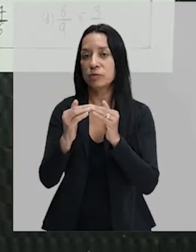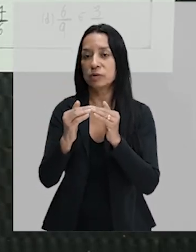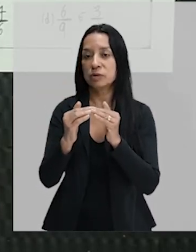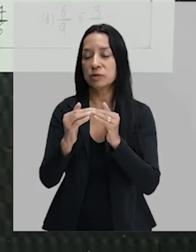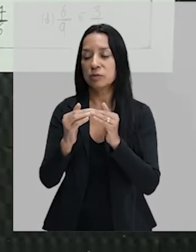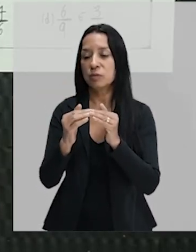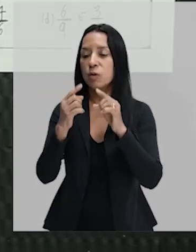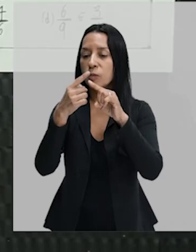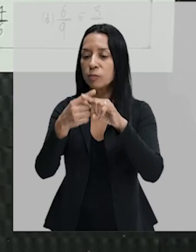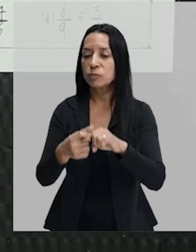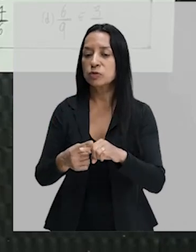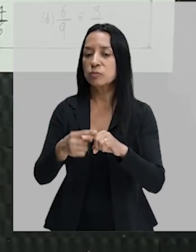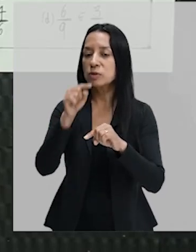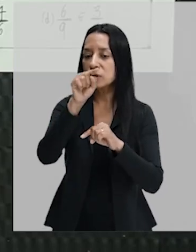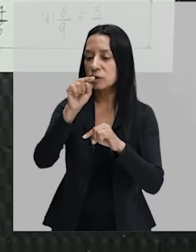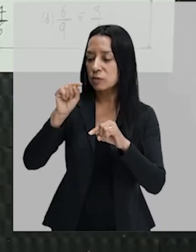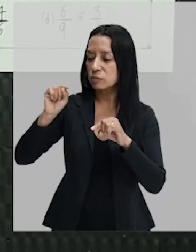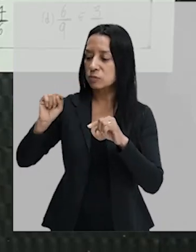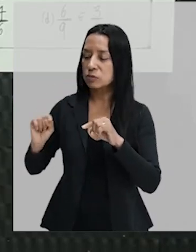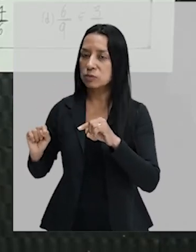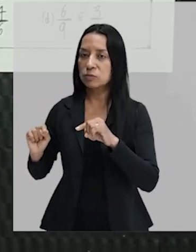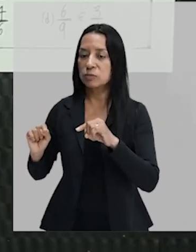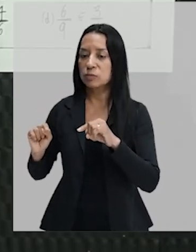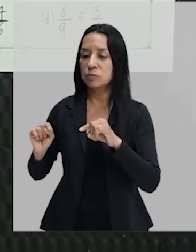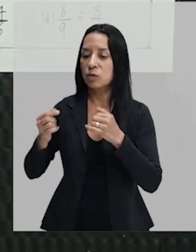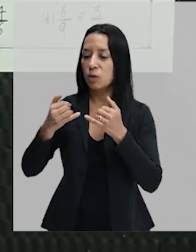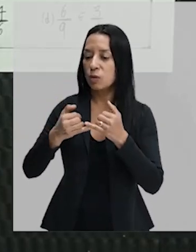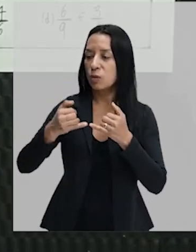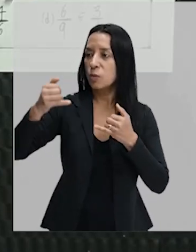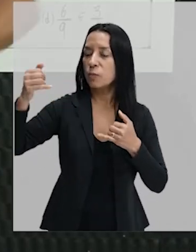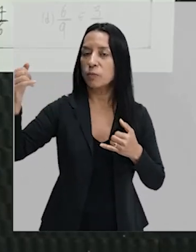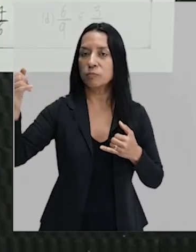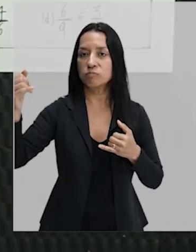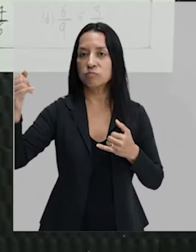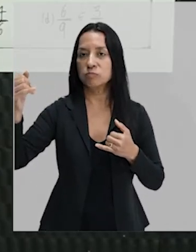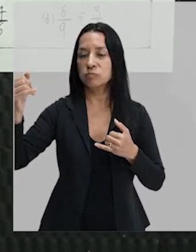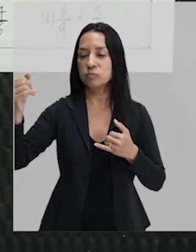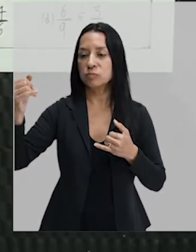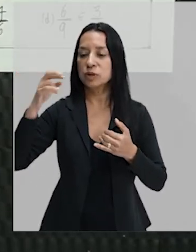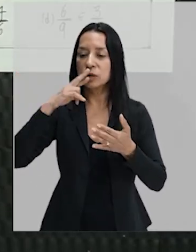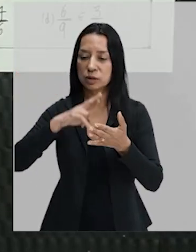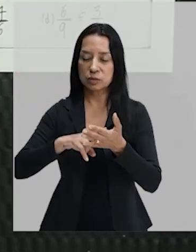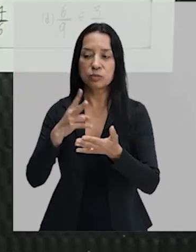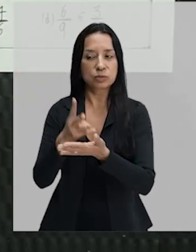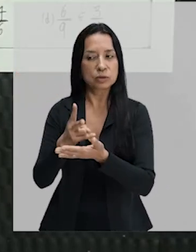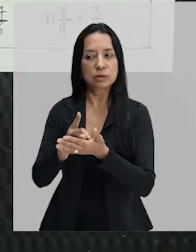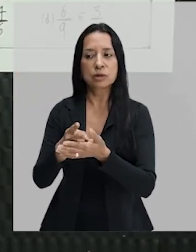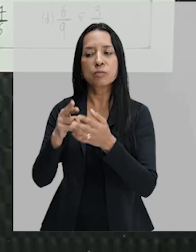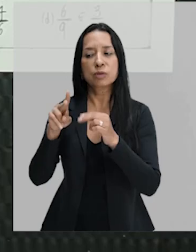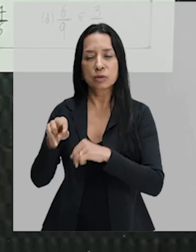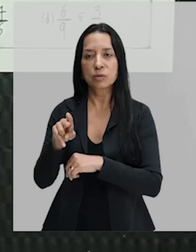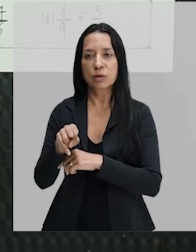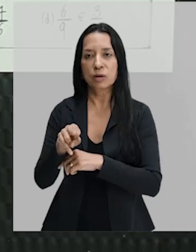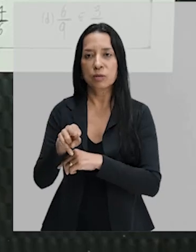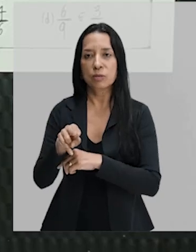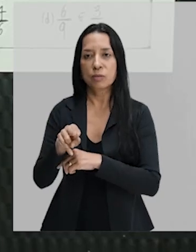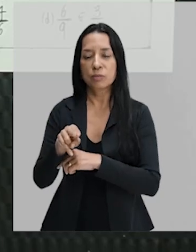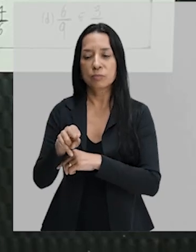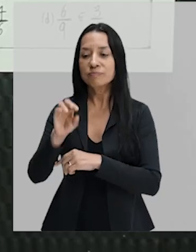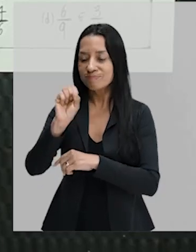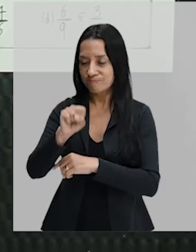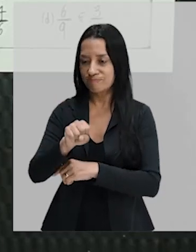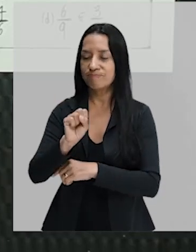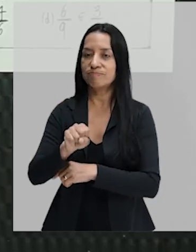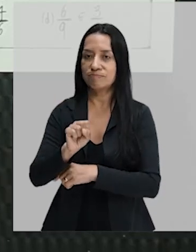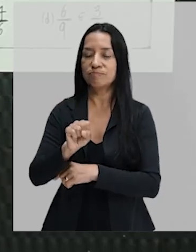ao multiplicar um extremo por outro extremo e o meio pelo outro, o resultado vai ser sempre o mesmo em toda e qualquer proporção?